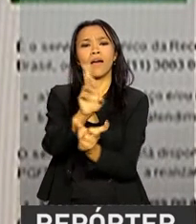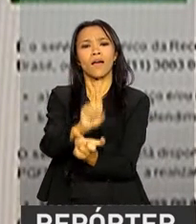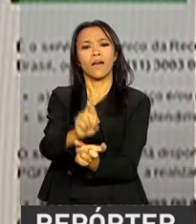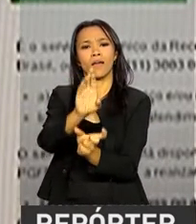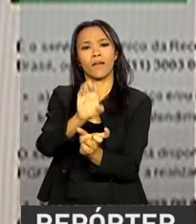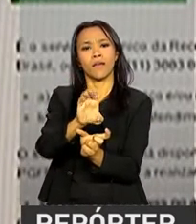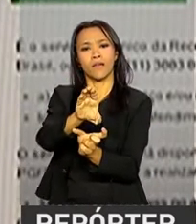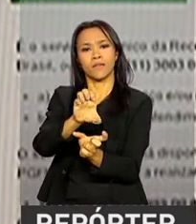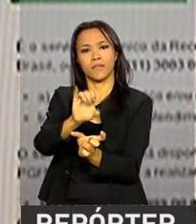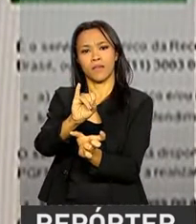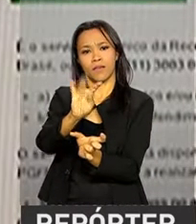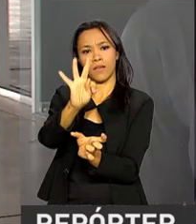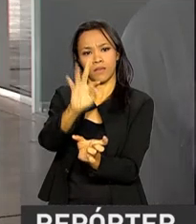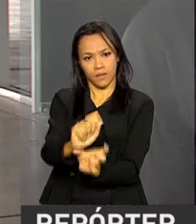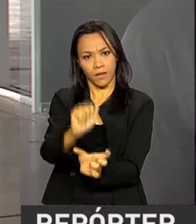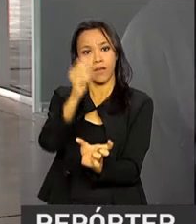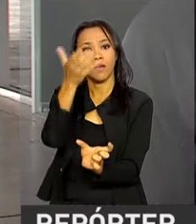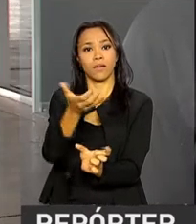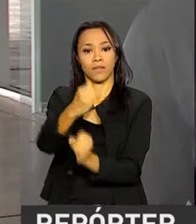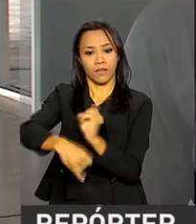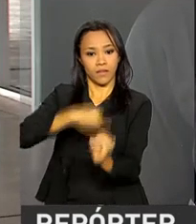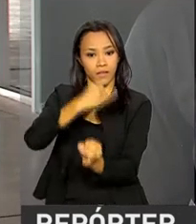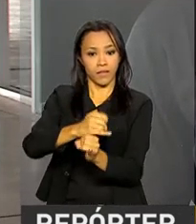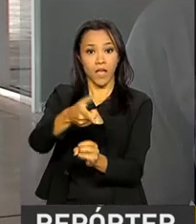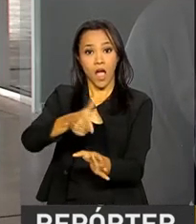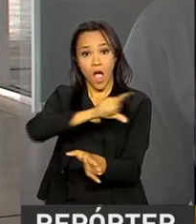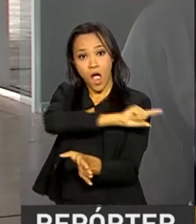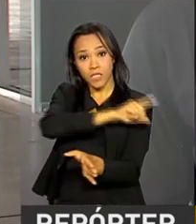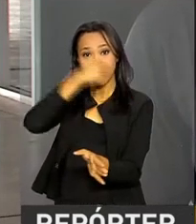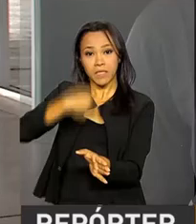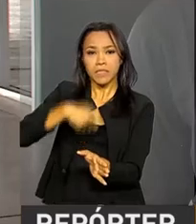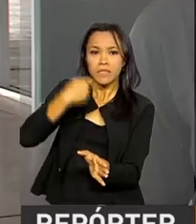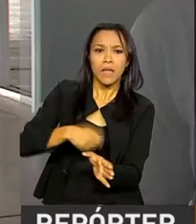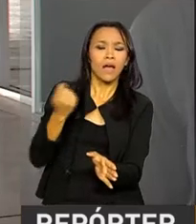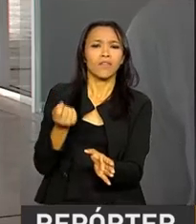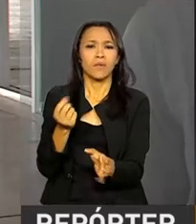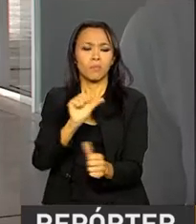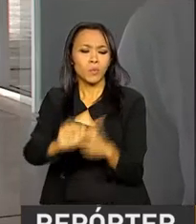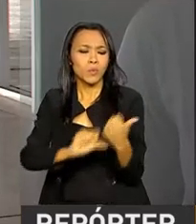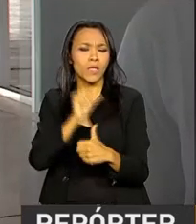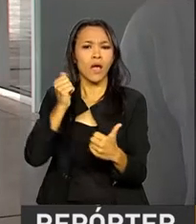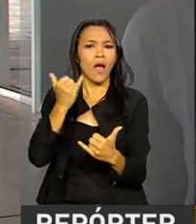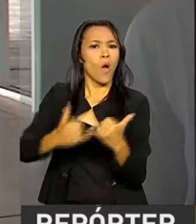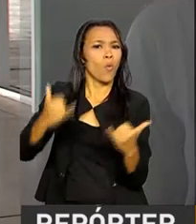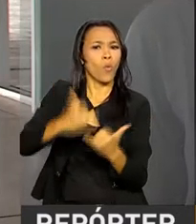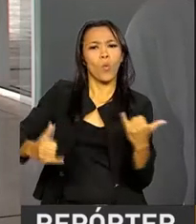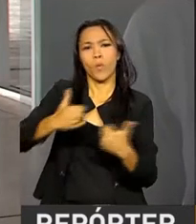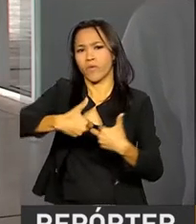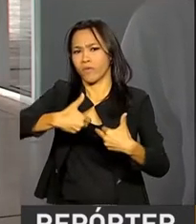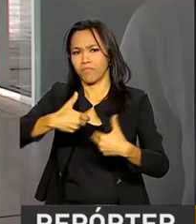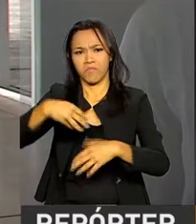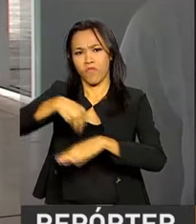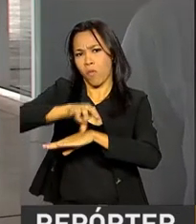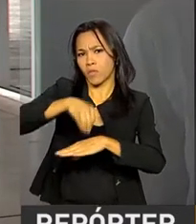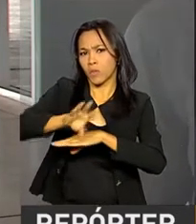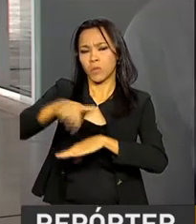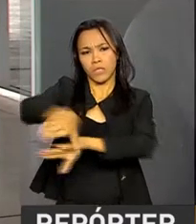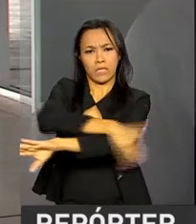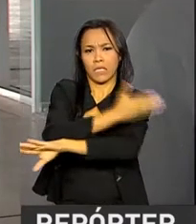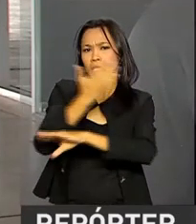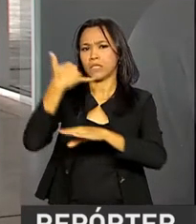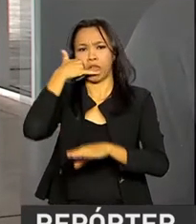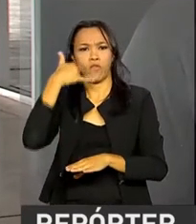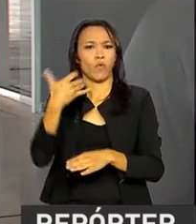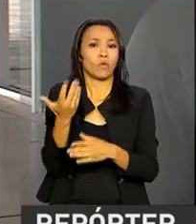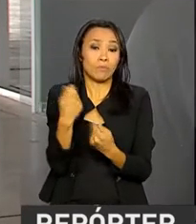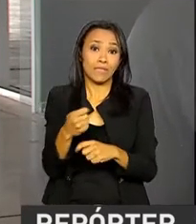federal na internet antes quem precisava atualizar dados do cpf como nome endereço e telefone tinha que